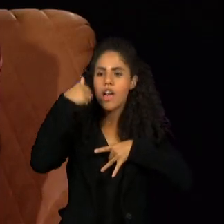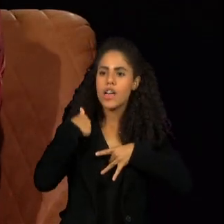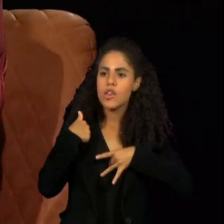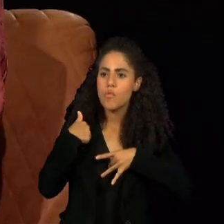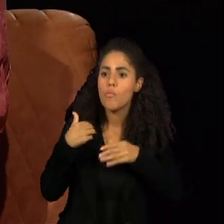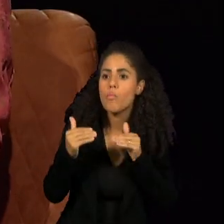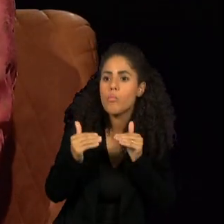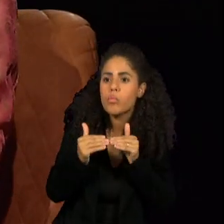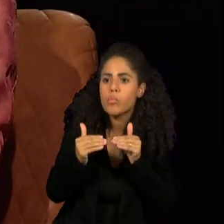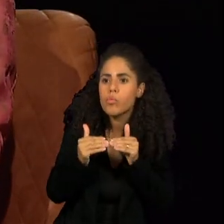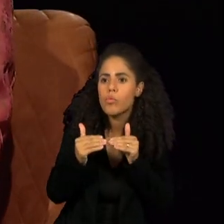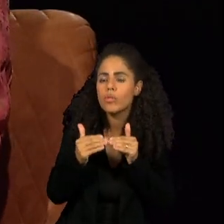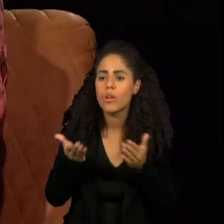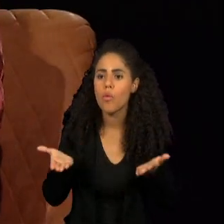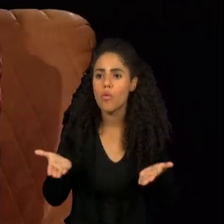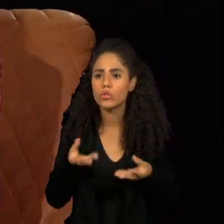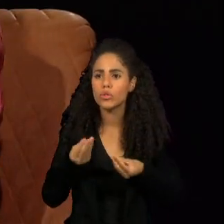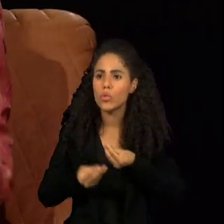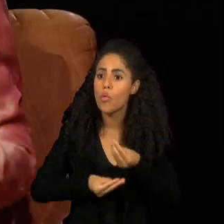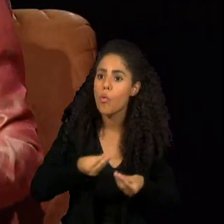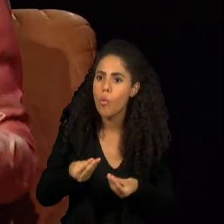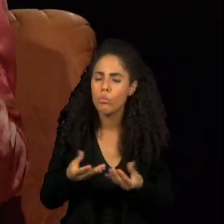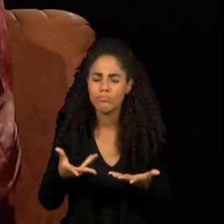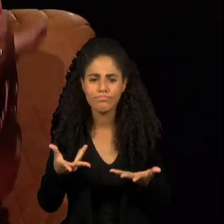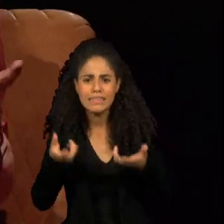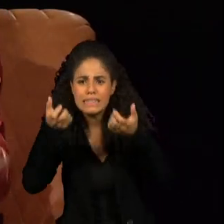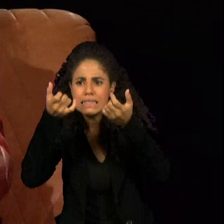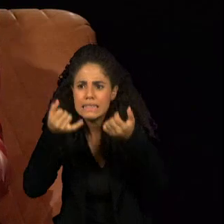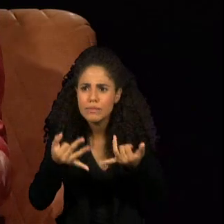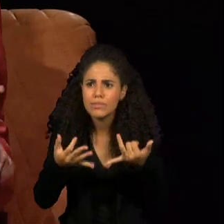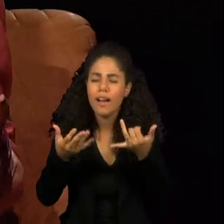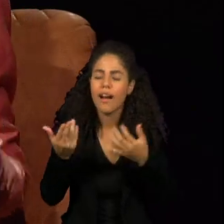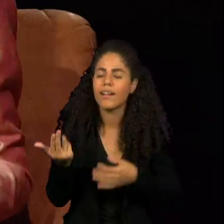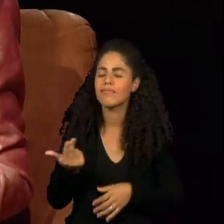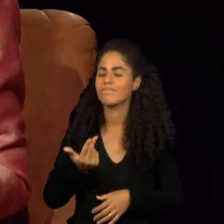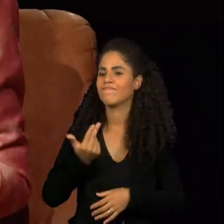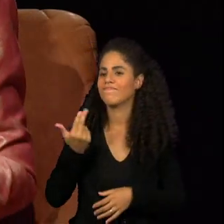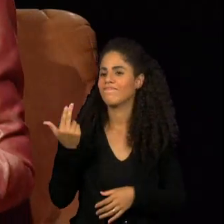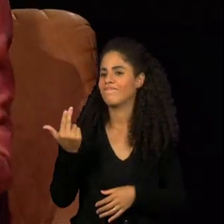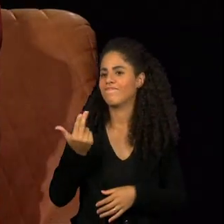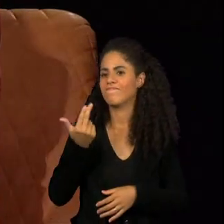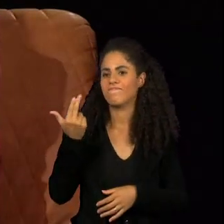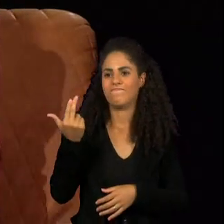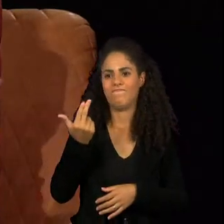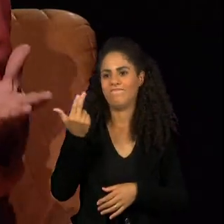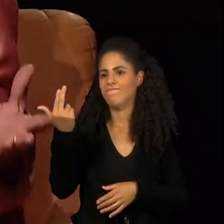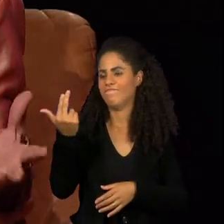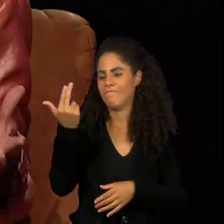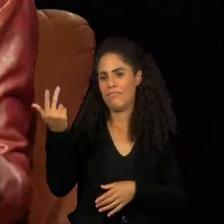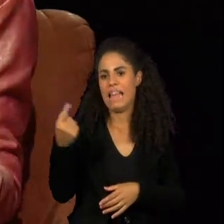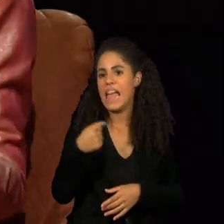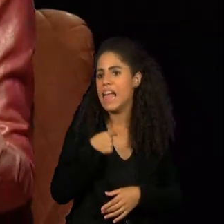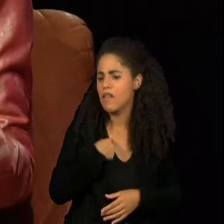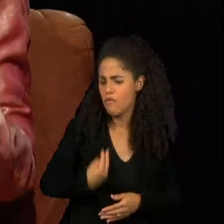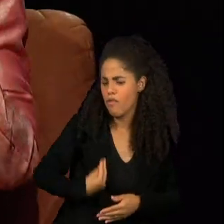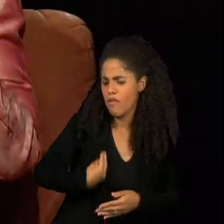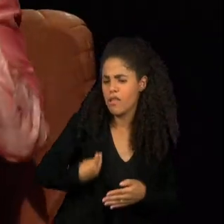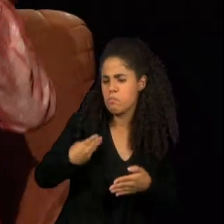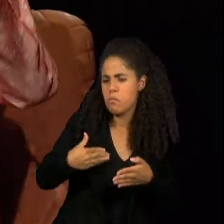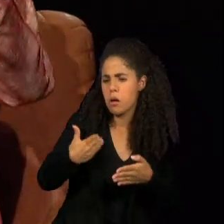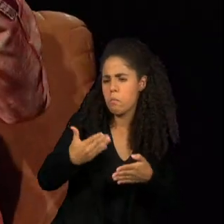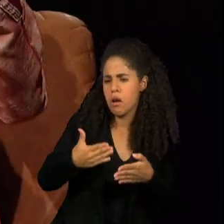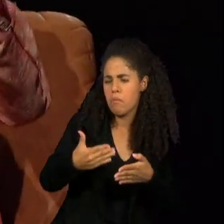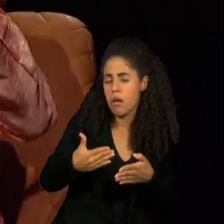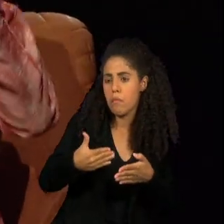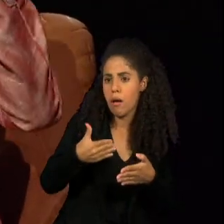consigo, até hoje, sabe, definir. E como houve essa coisa, né? Eu estou nesse momento da vida, a gente chega, né, das